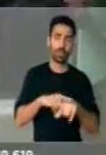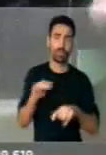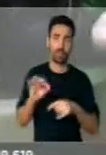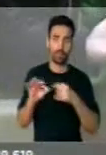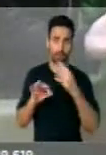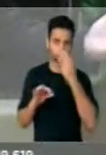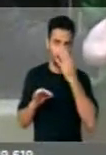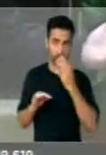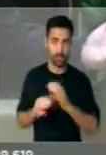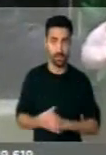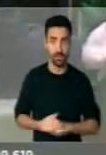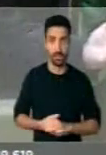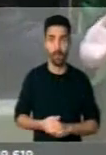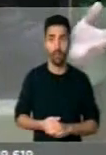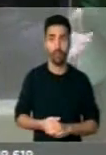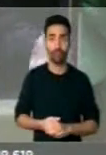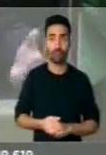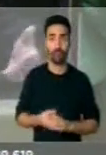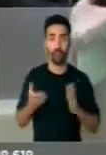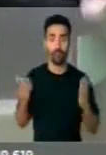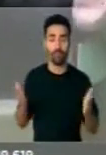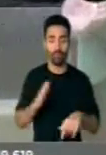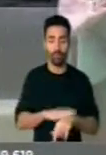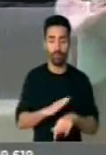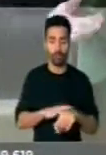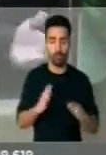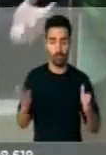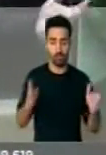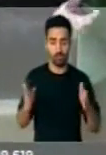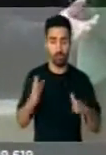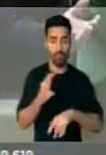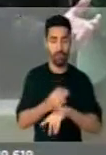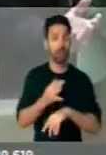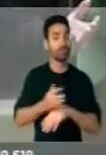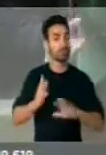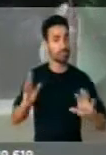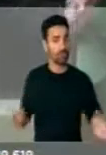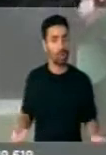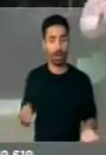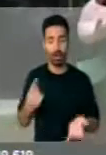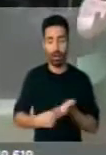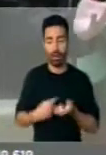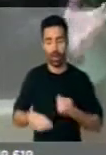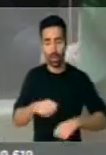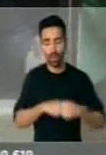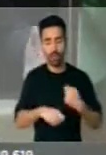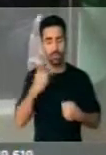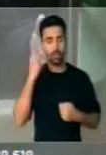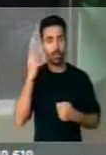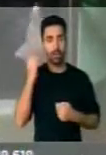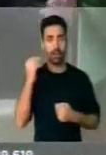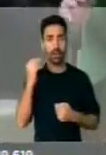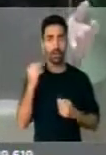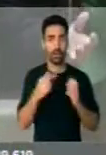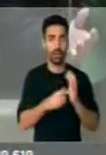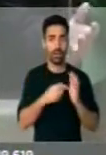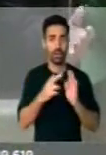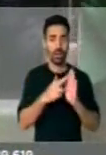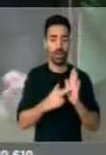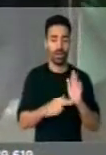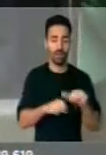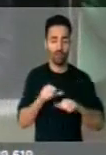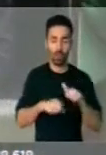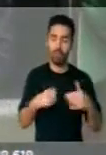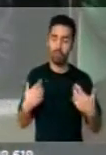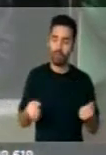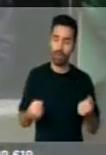condescendência. Nesse período de recesso, nós já vimos negociação para que a reforma seja mais tranquilamente